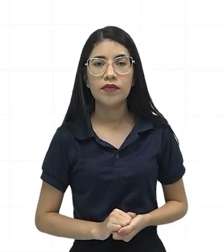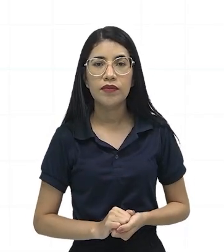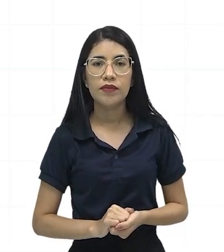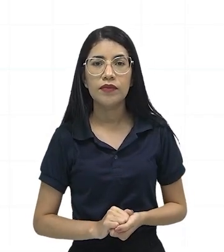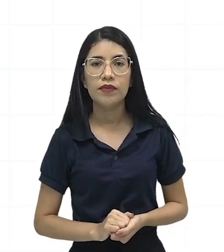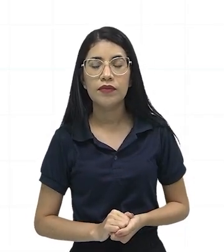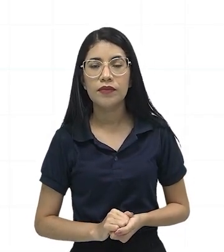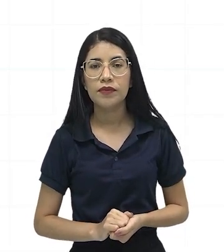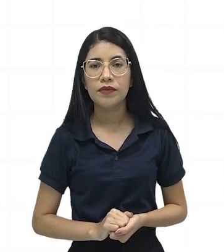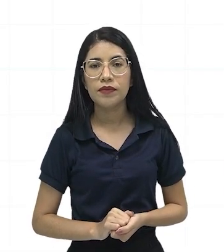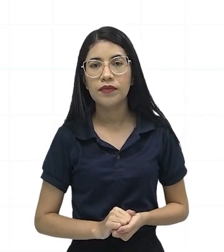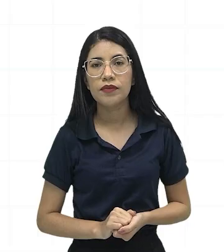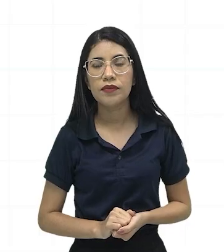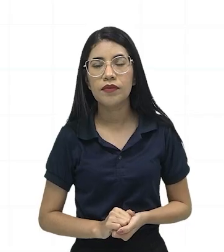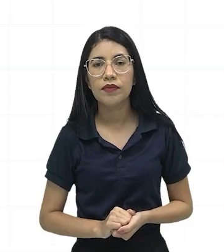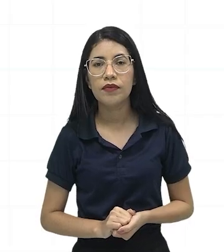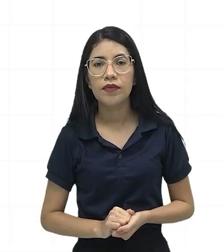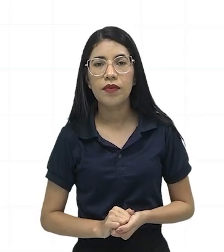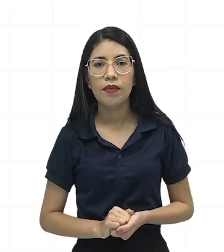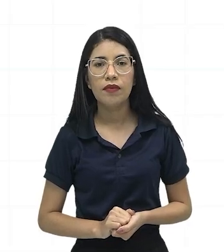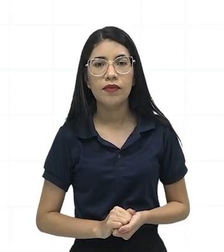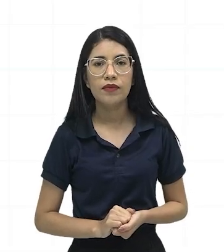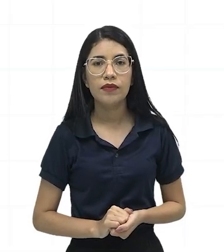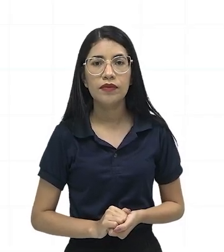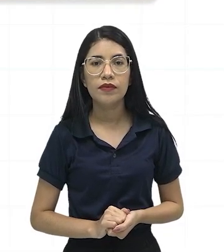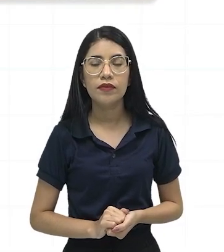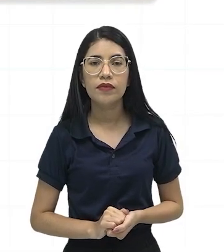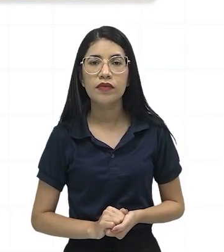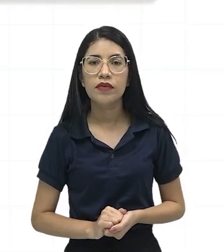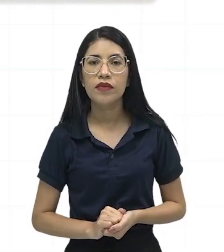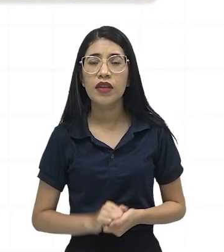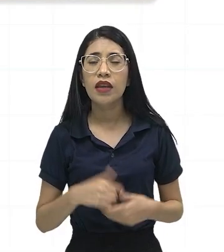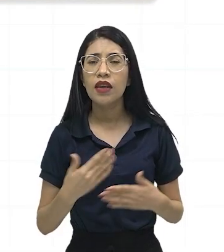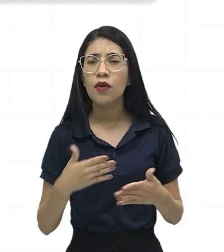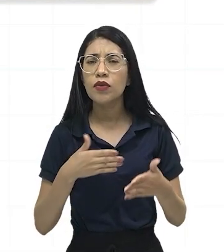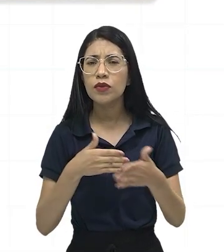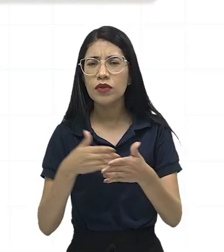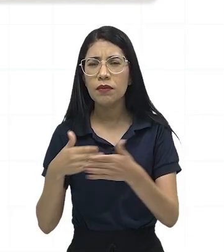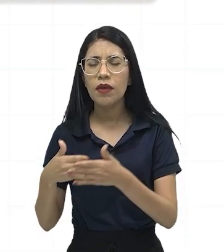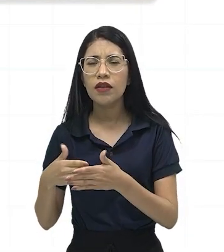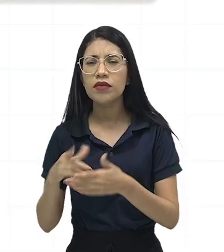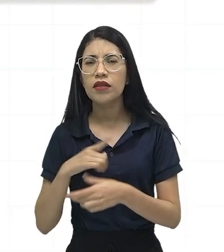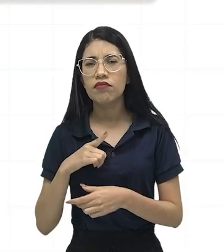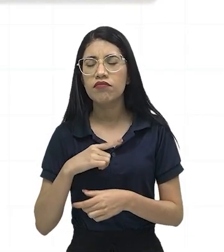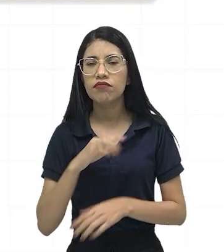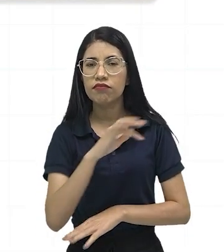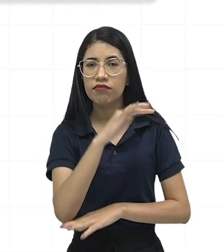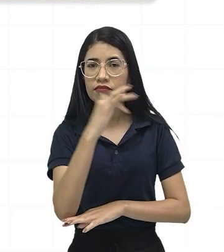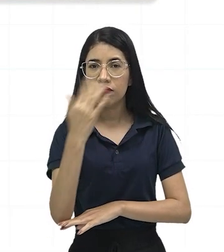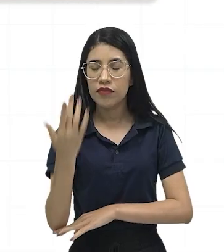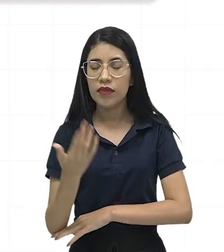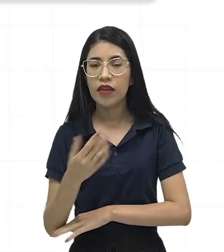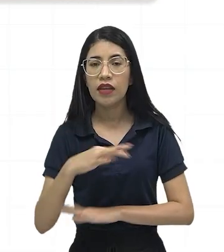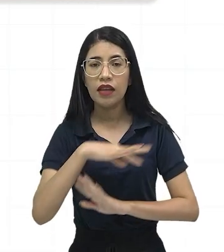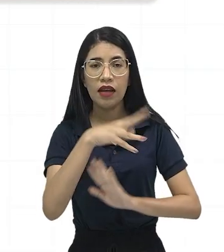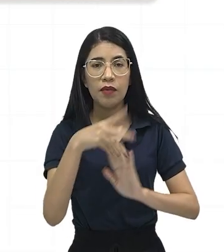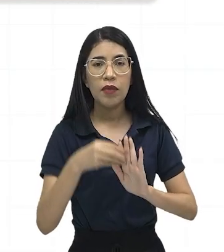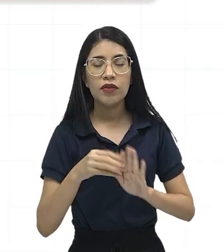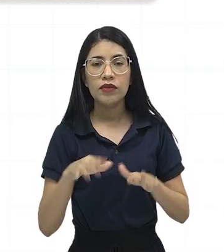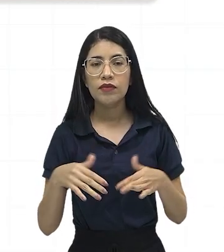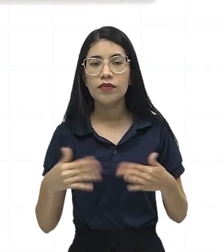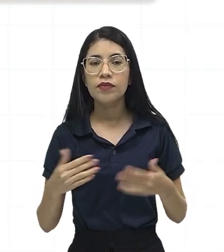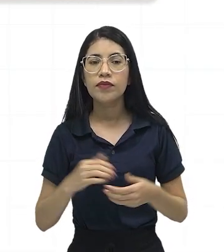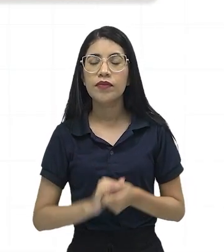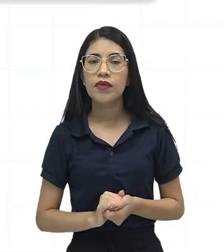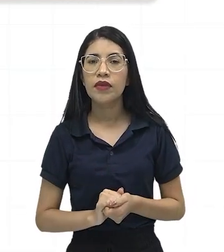relacionados aí com essa atividade. E os impactos do desmatamento na Amazônia? Nós temos aí